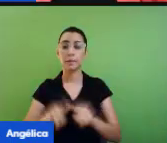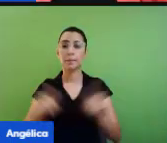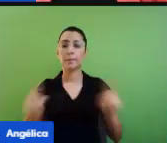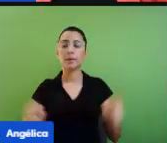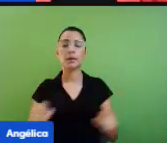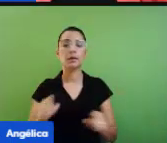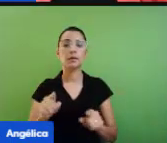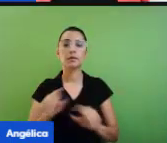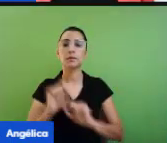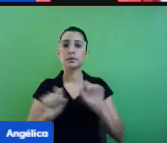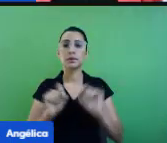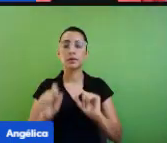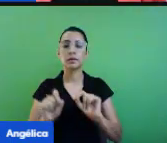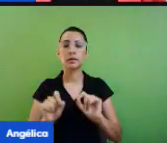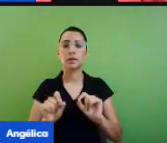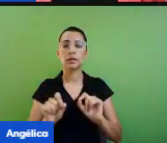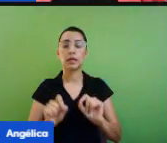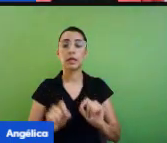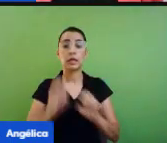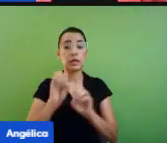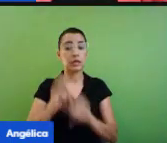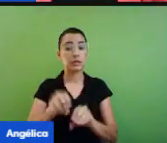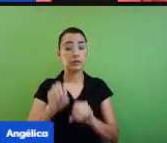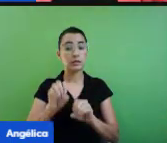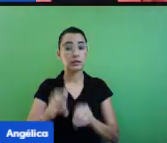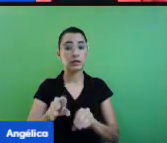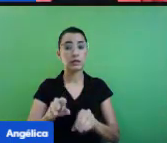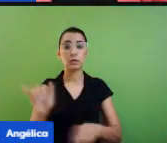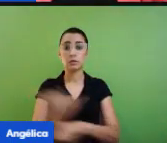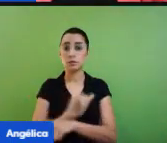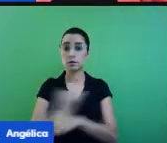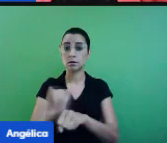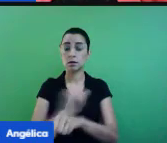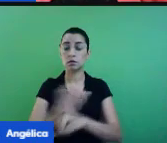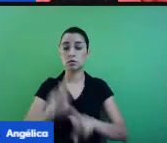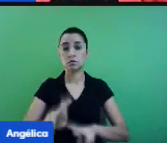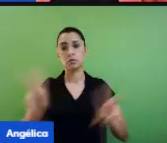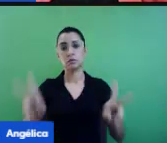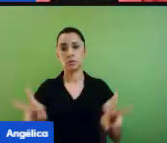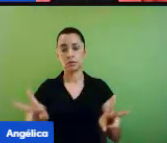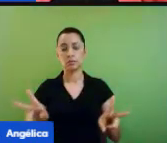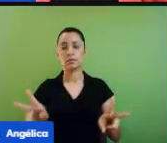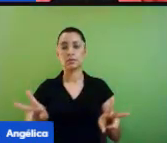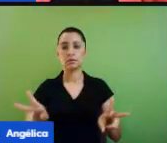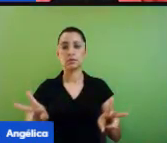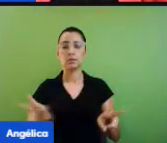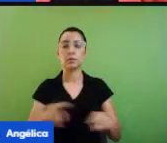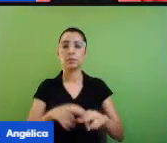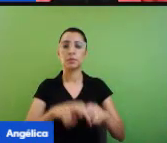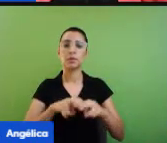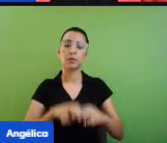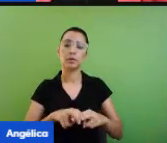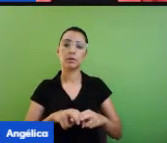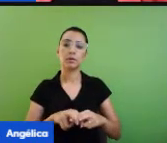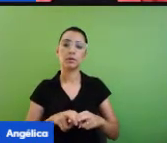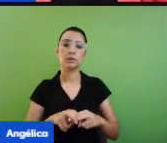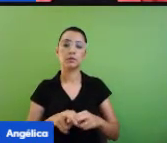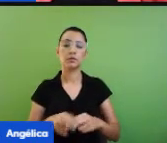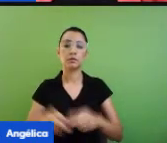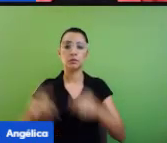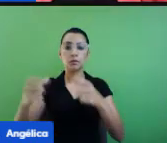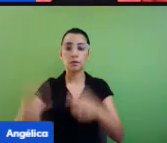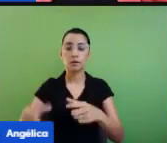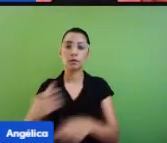de formas diferentes devido ao momento ou ao local em que o aluno se encontra, mas são os